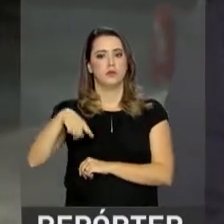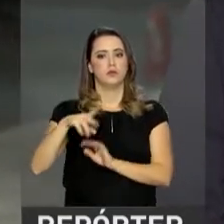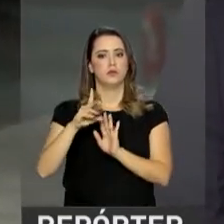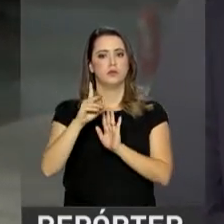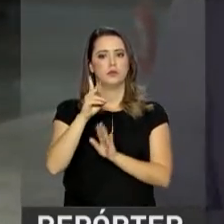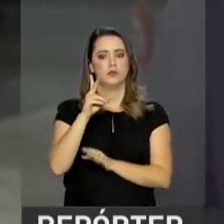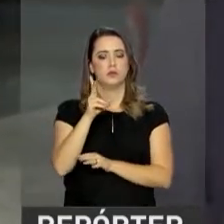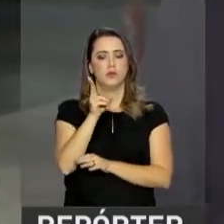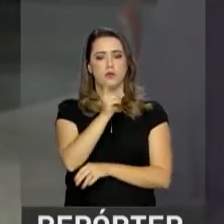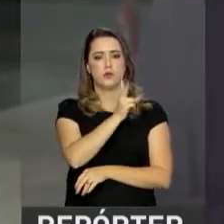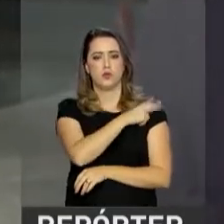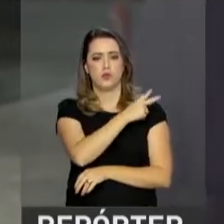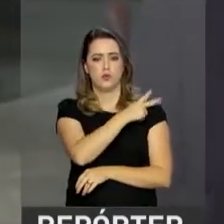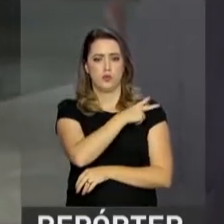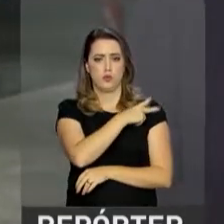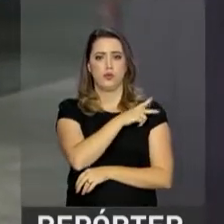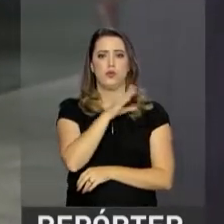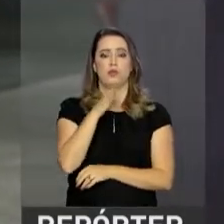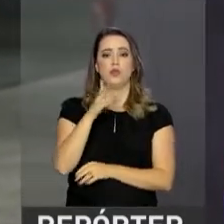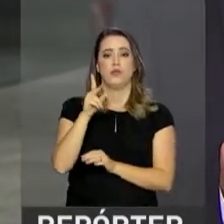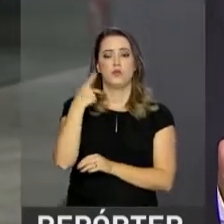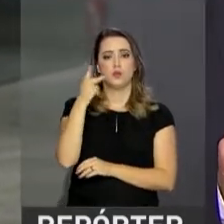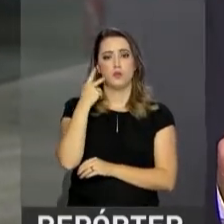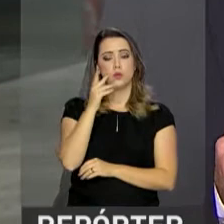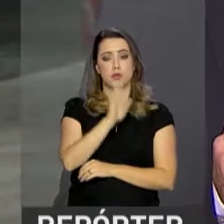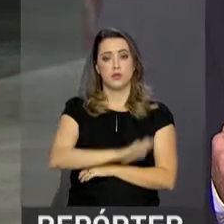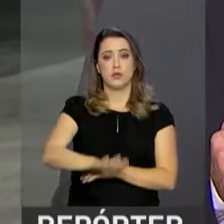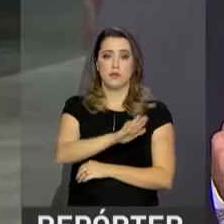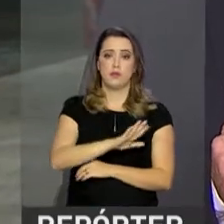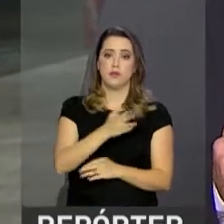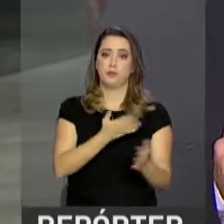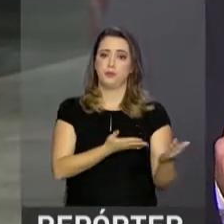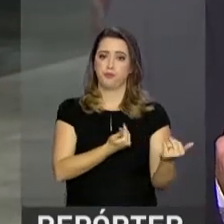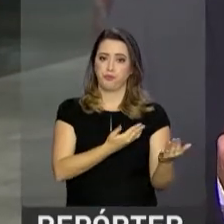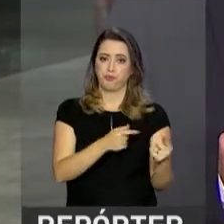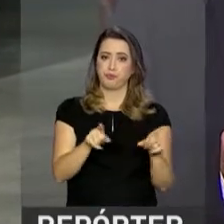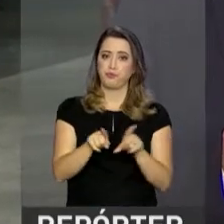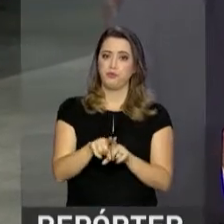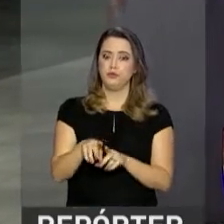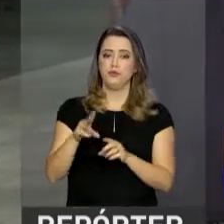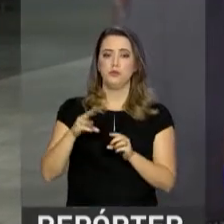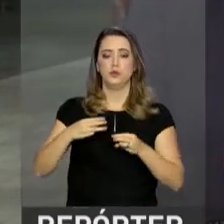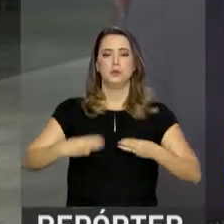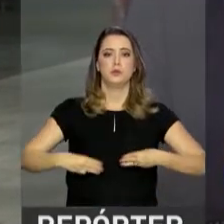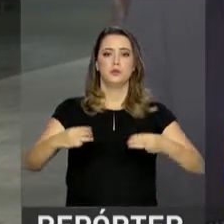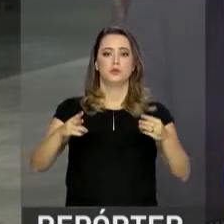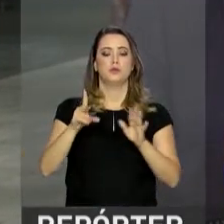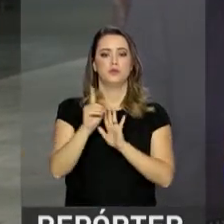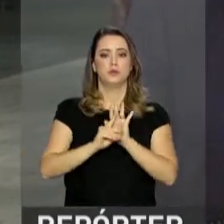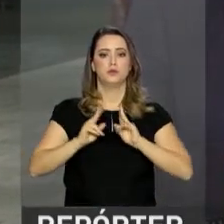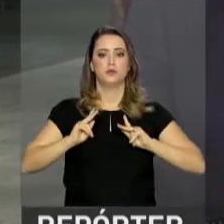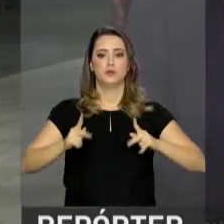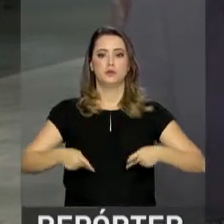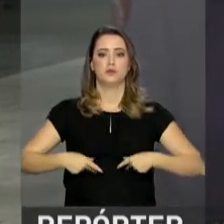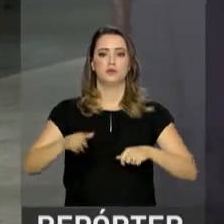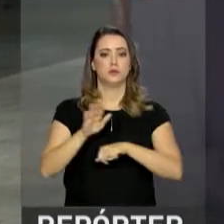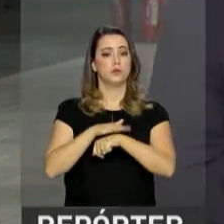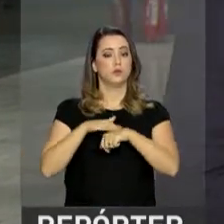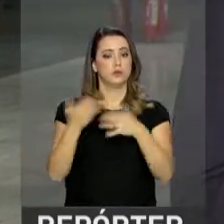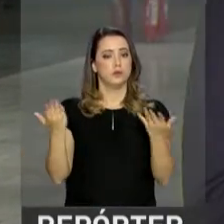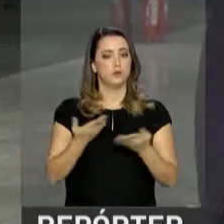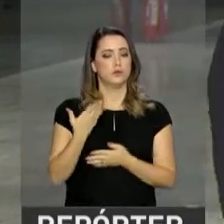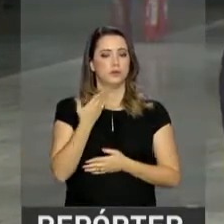diretor de Políticas Temáticas da Criança e do Adolescente do Ministério dos Direitos Humanos e conversará um pouco com a gente sobre o